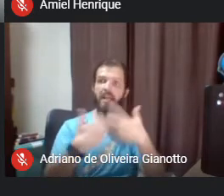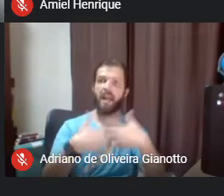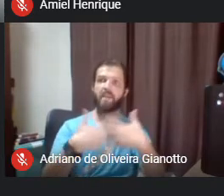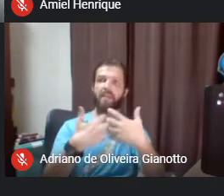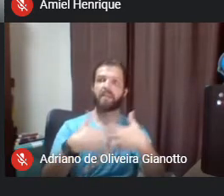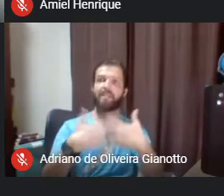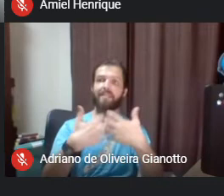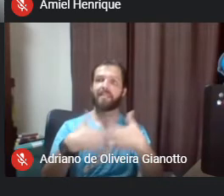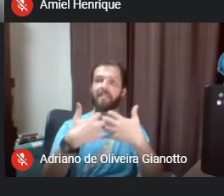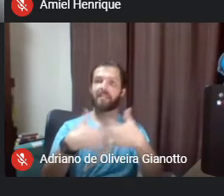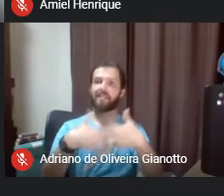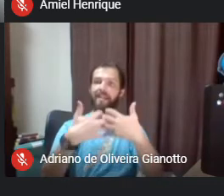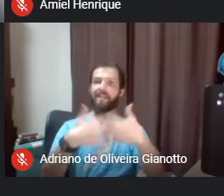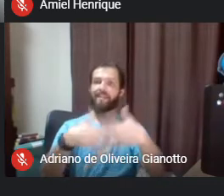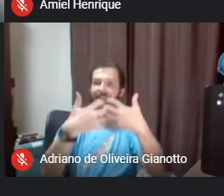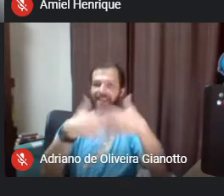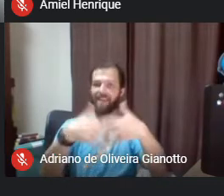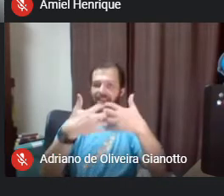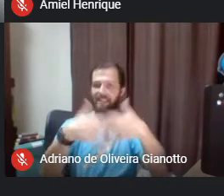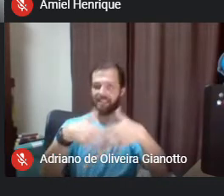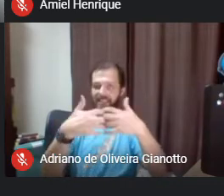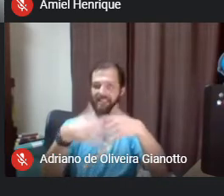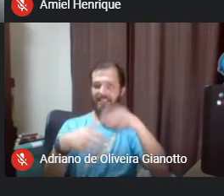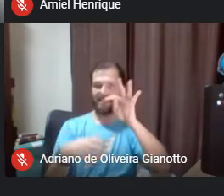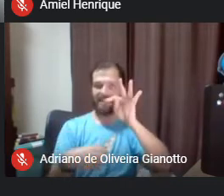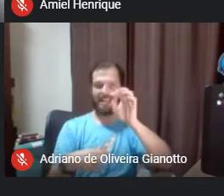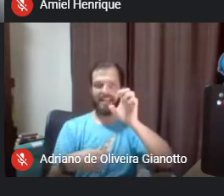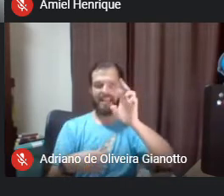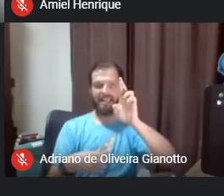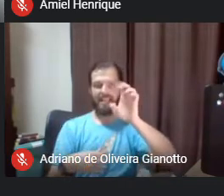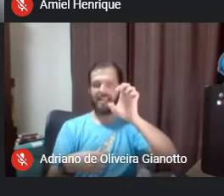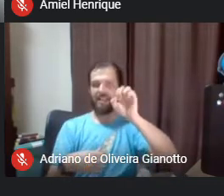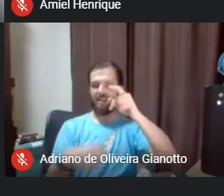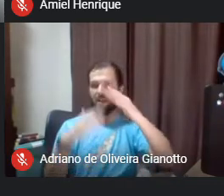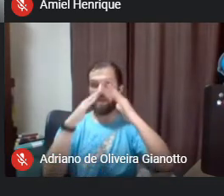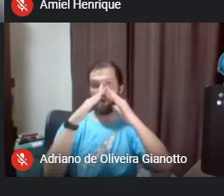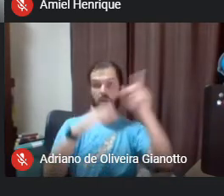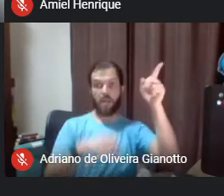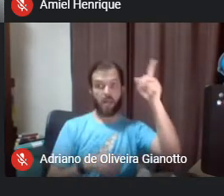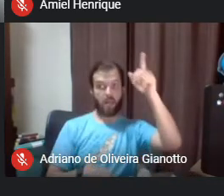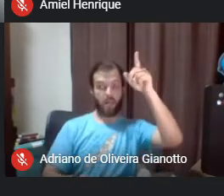a moça falou, olha, você pode ir até onde ele está, lá em